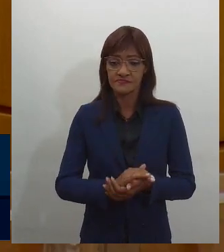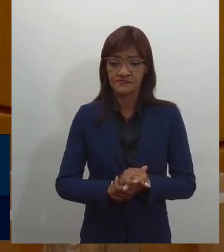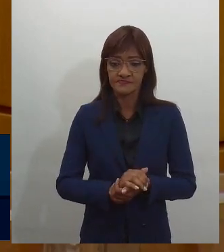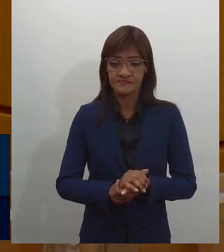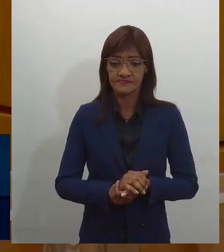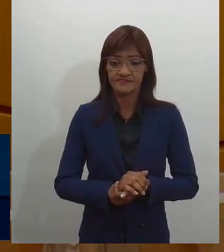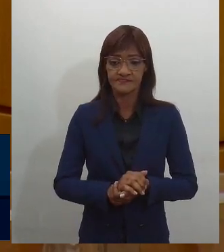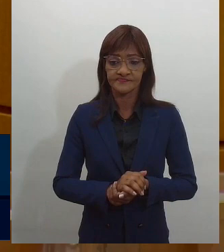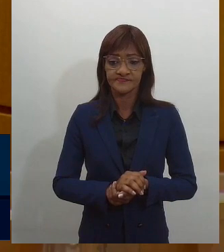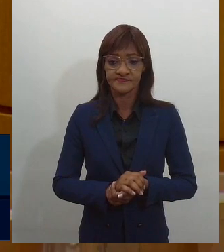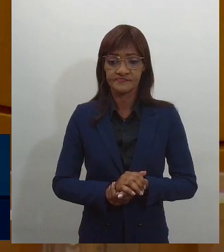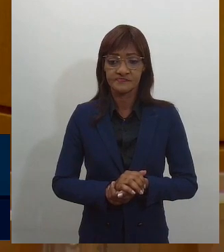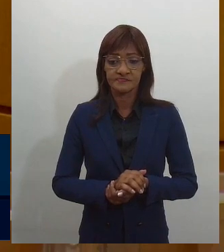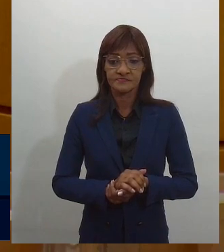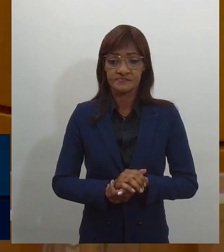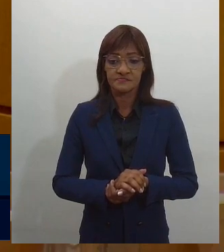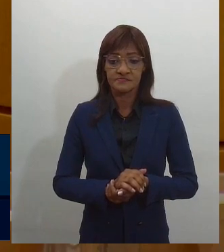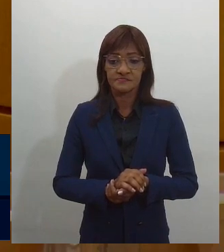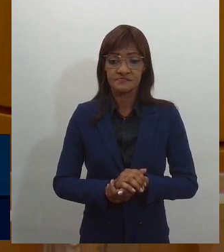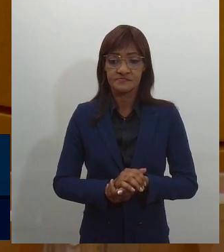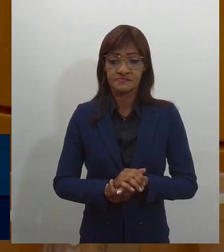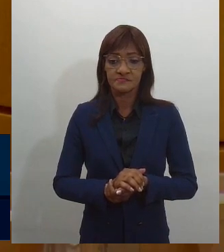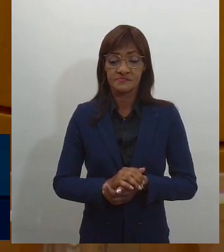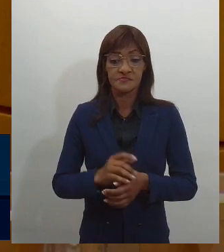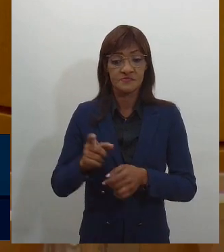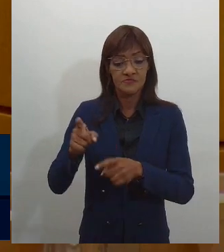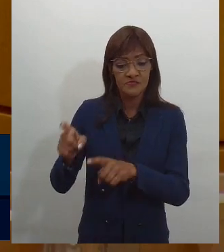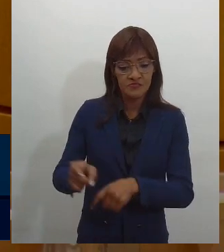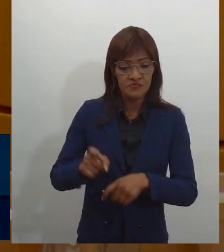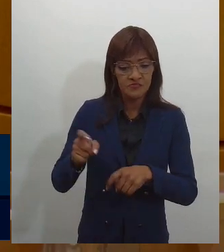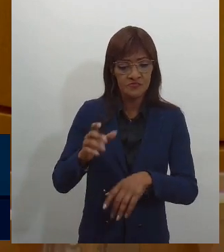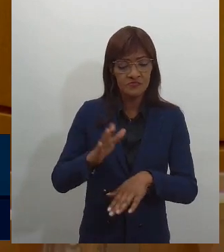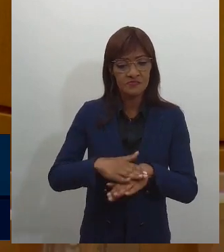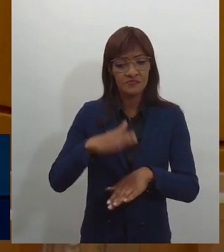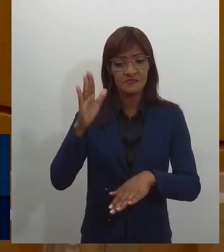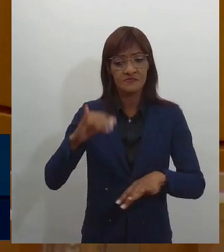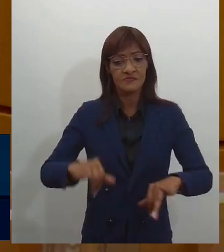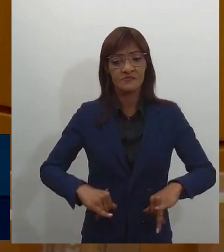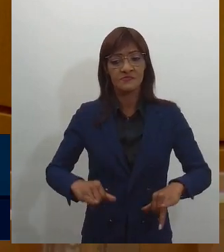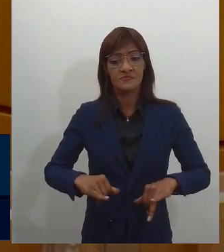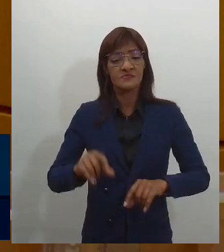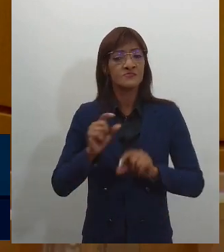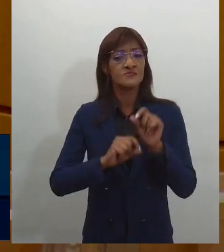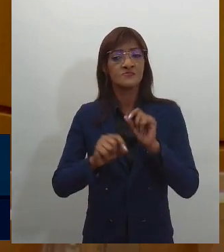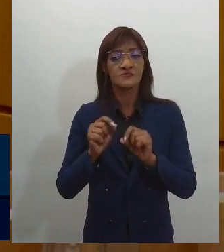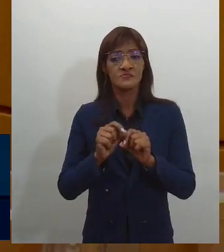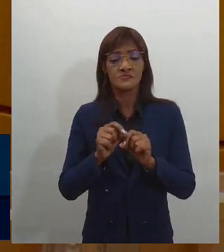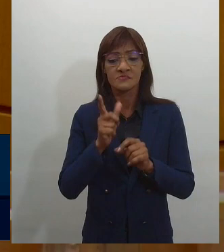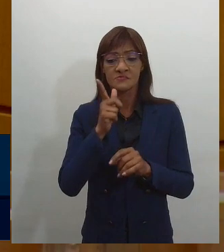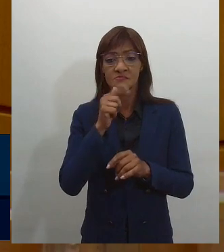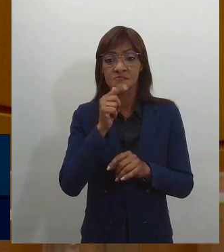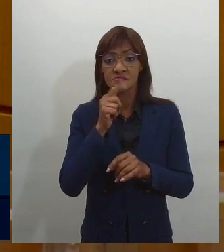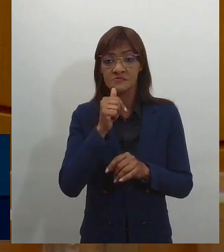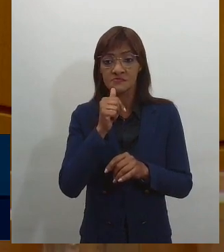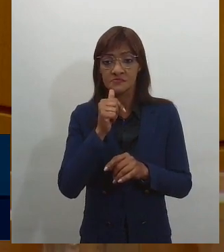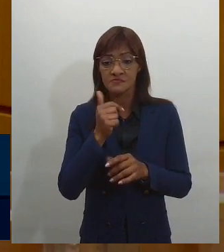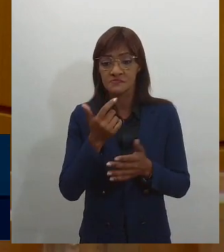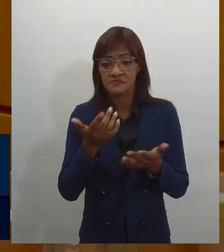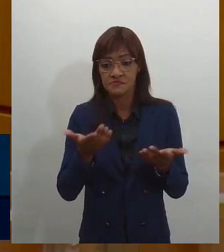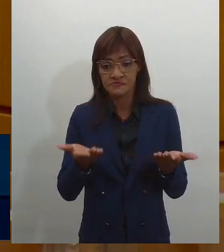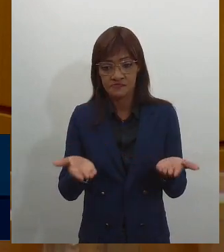todo, mas o sertão sofre muito mais, Adailto, que é a questão da água. Portanto, Lidiane, eu estou aqui mais uma